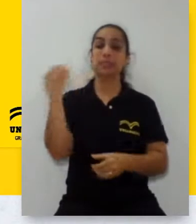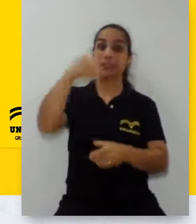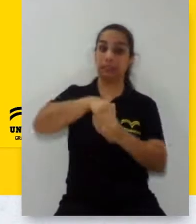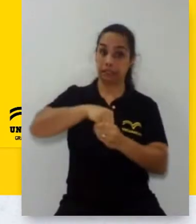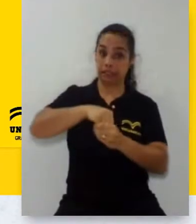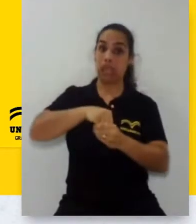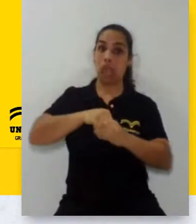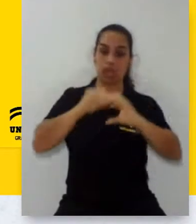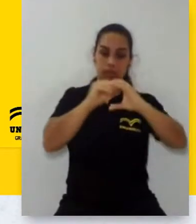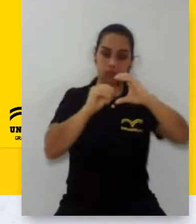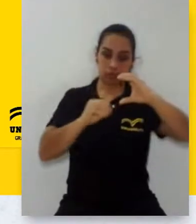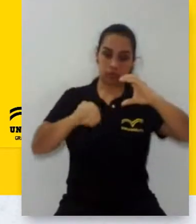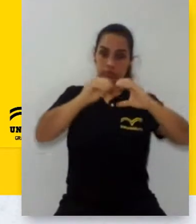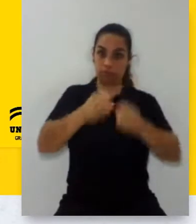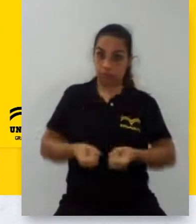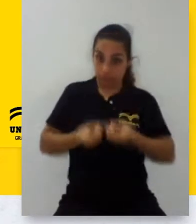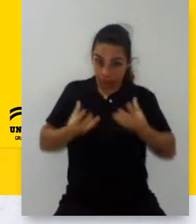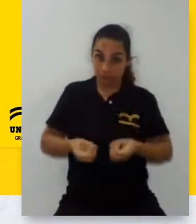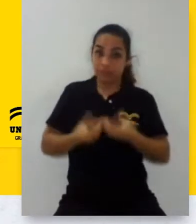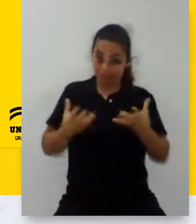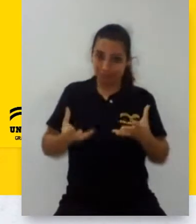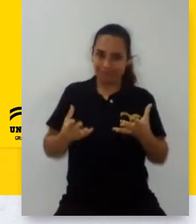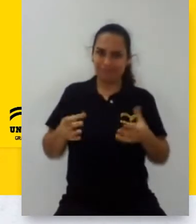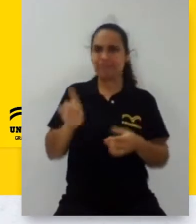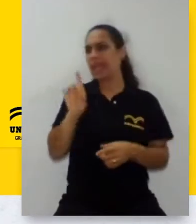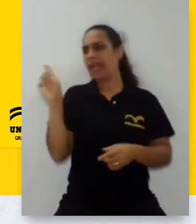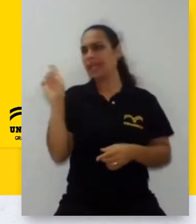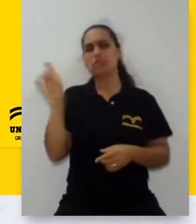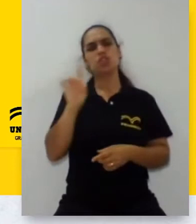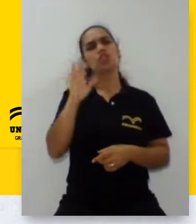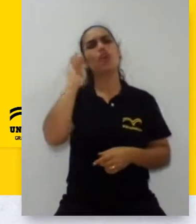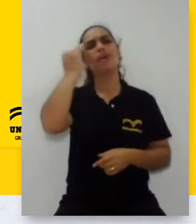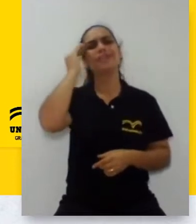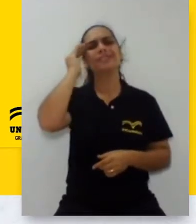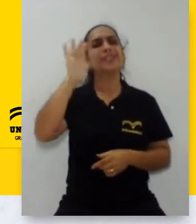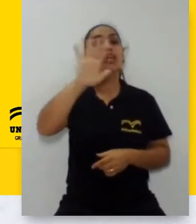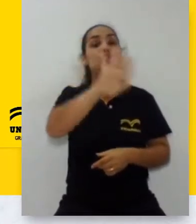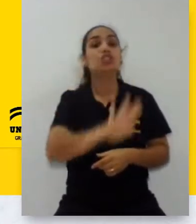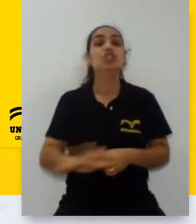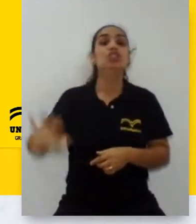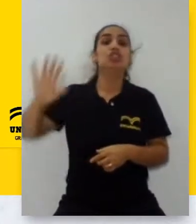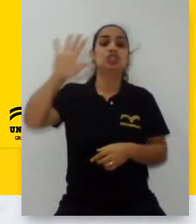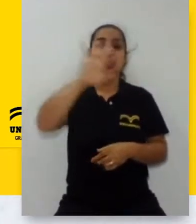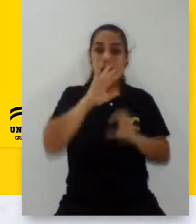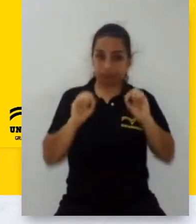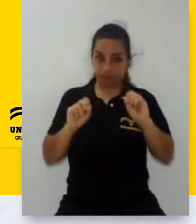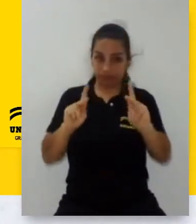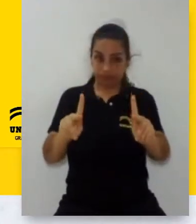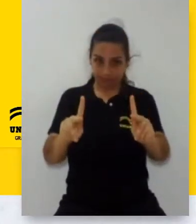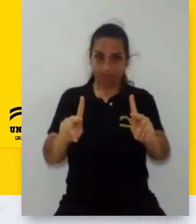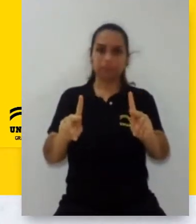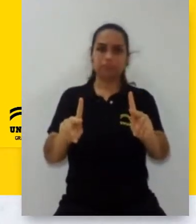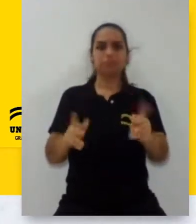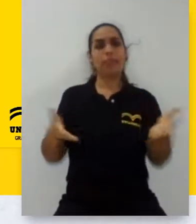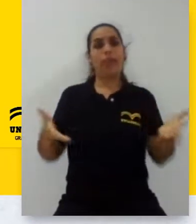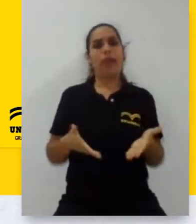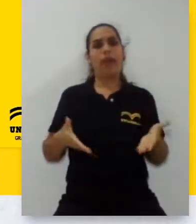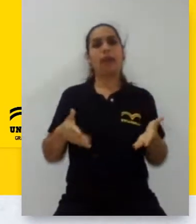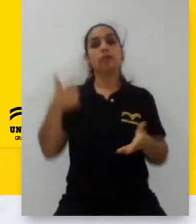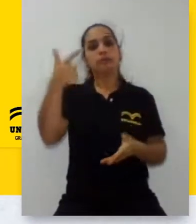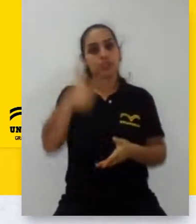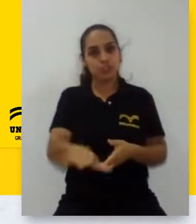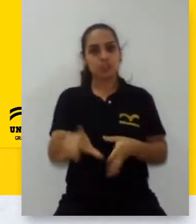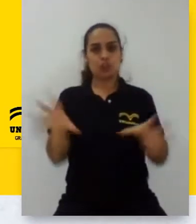esse panorama geral das funções aí, dos benefícios fisiológicos que nós temos. Chegamos de novo a uma mensagem aí para casa,